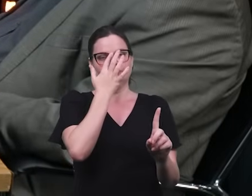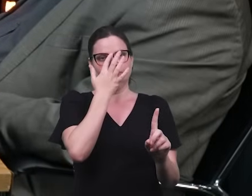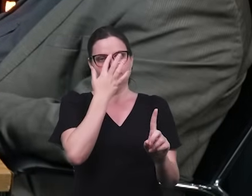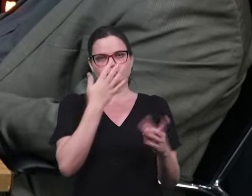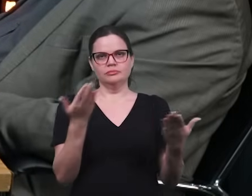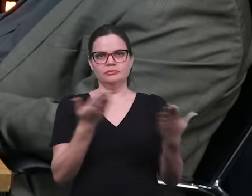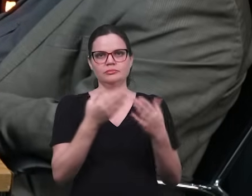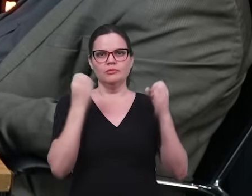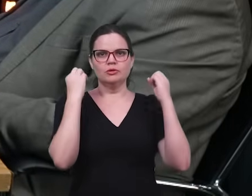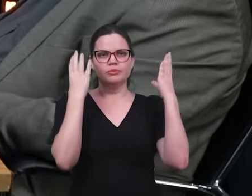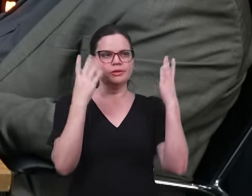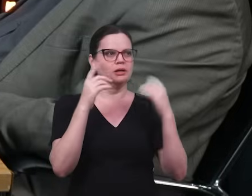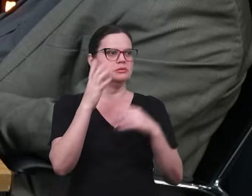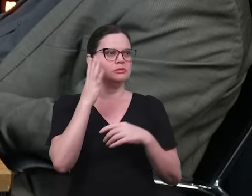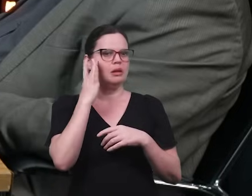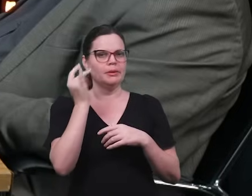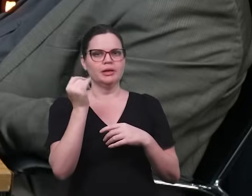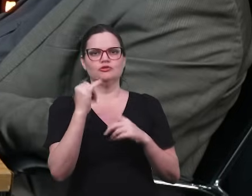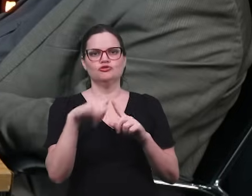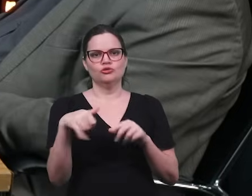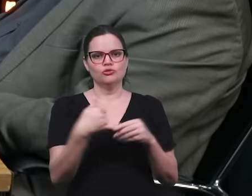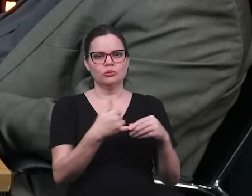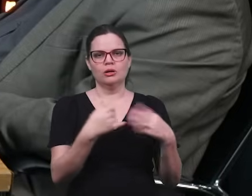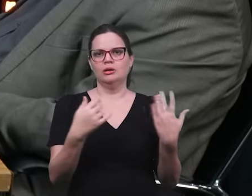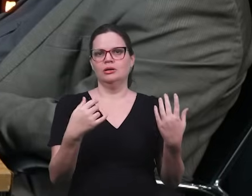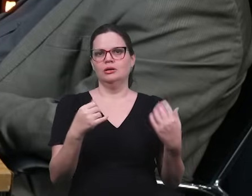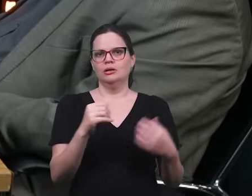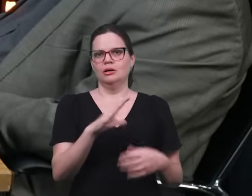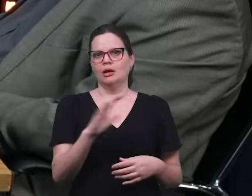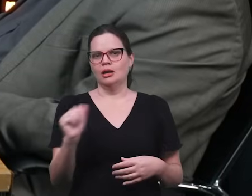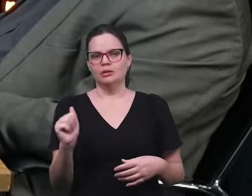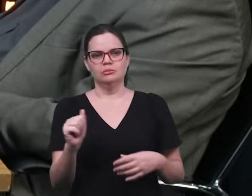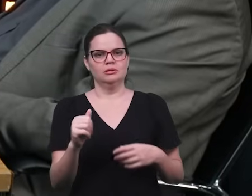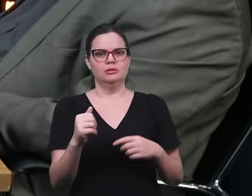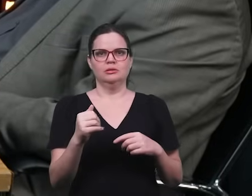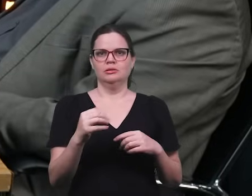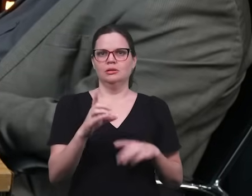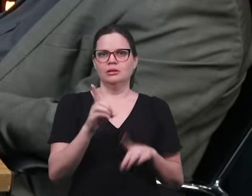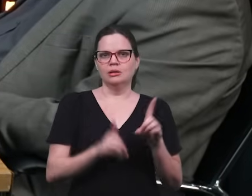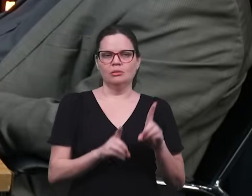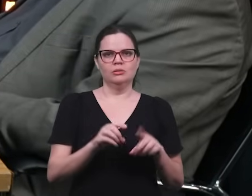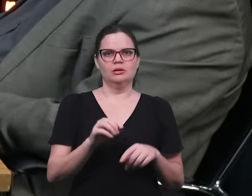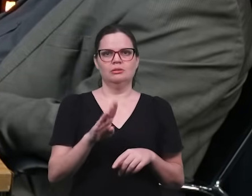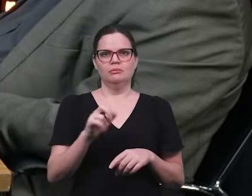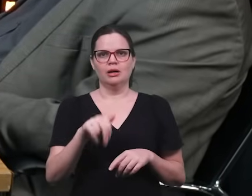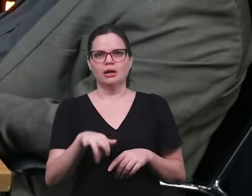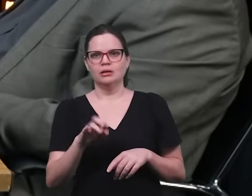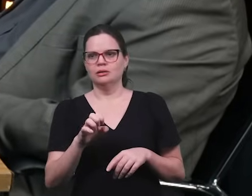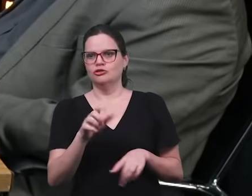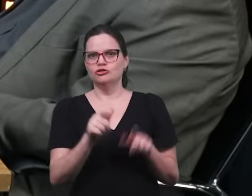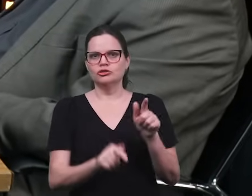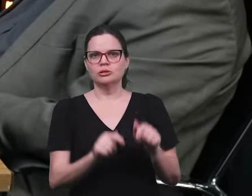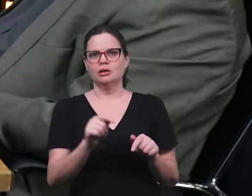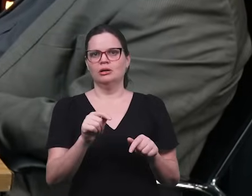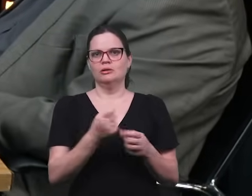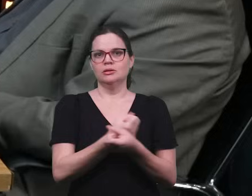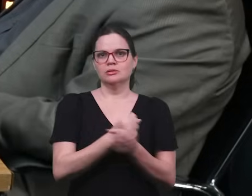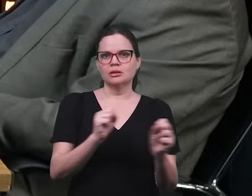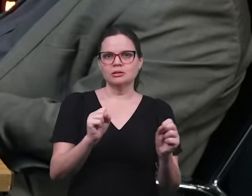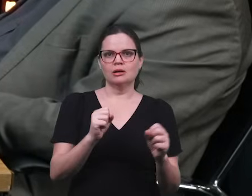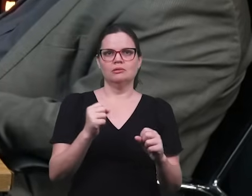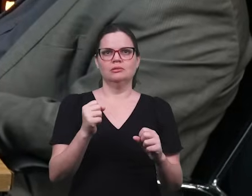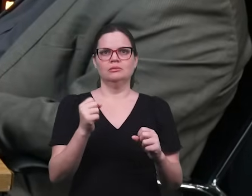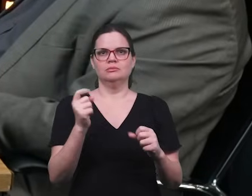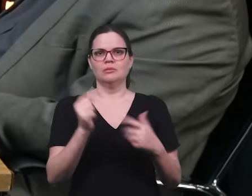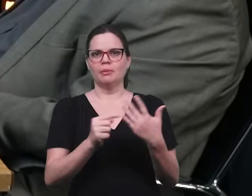aqui, Moisés, Josué, Caleb, Eude, e Débora, Baraque, Gideão, e Sansão mais